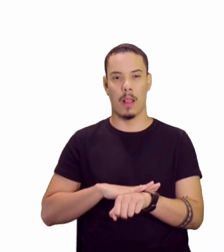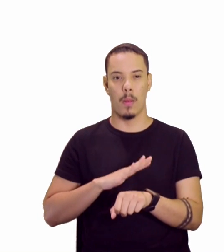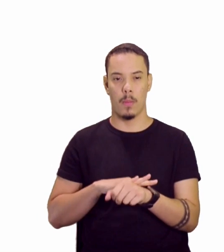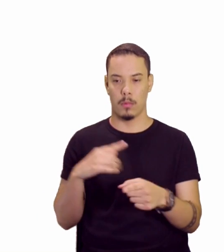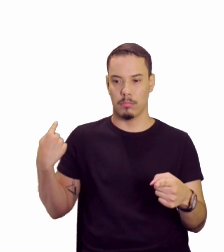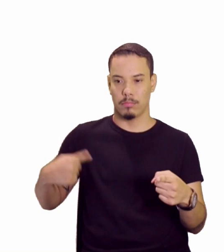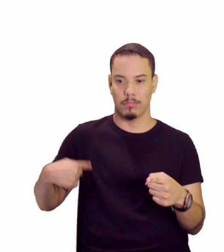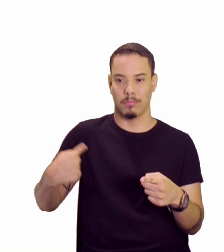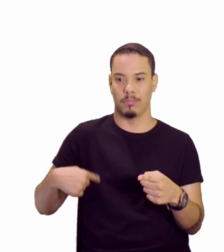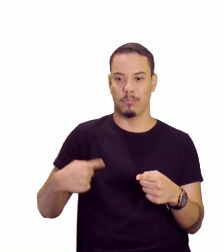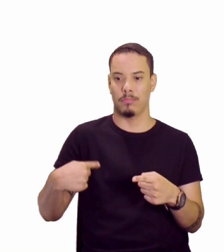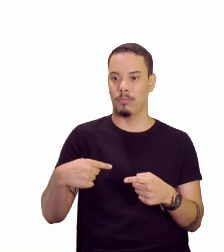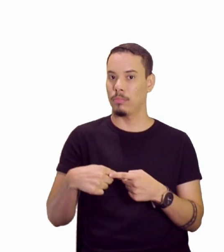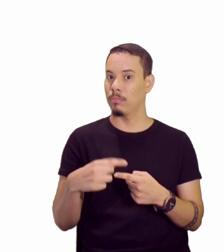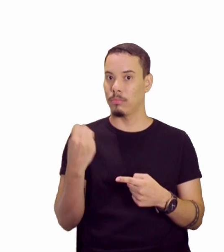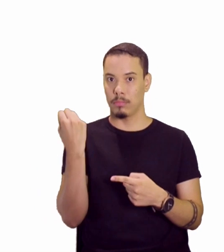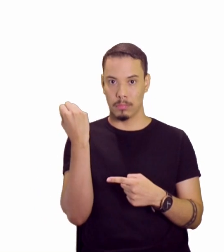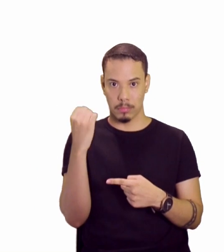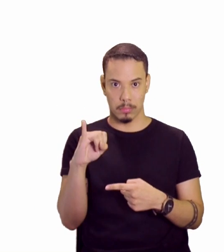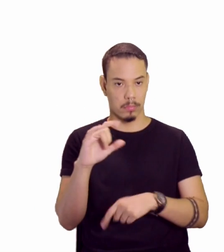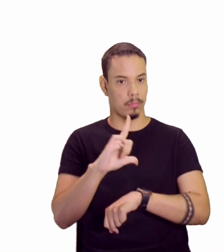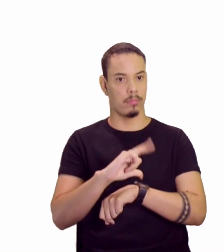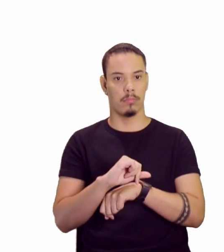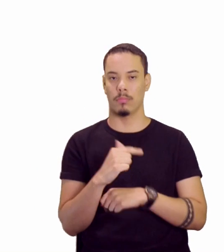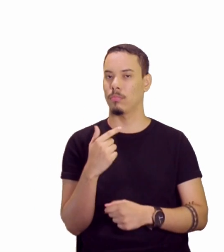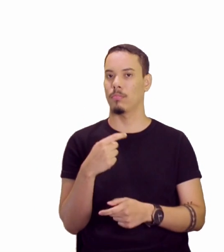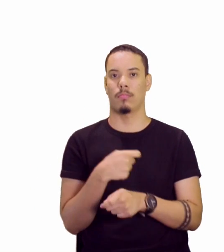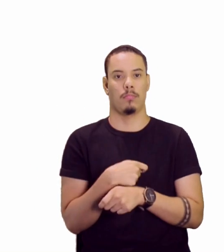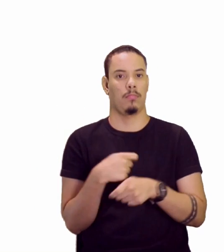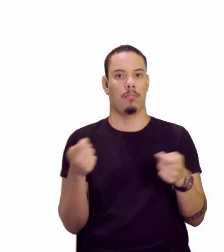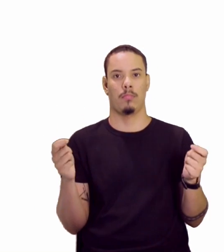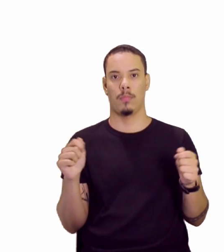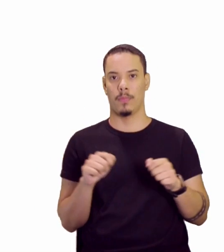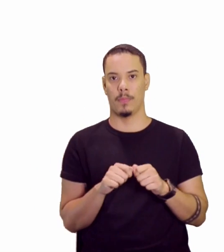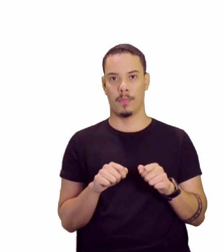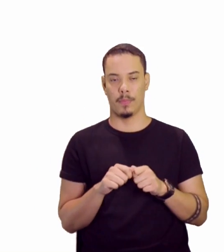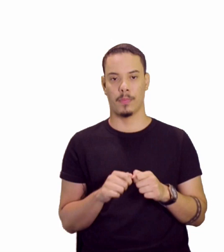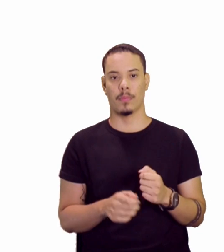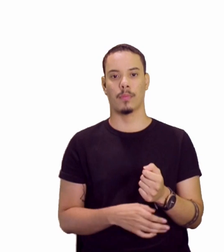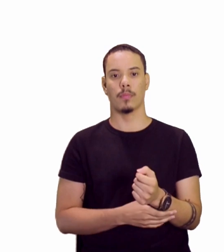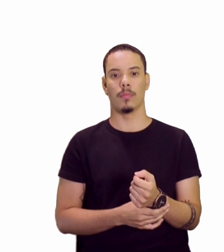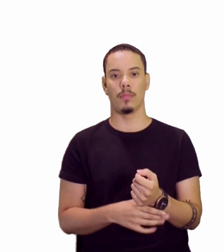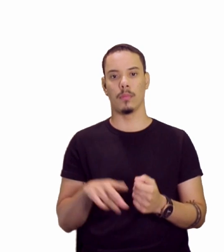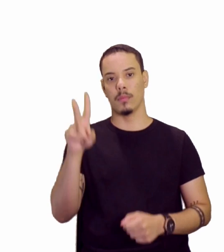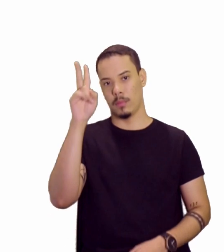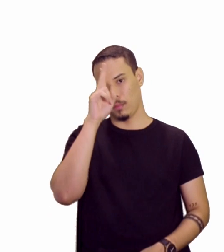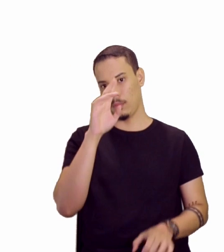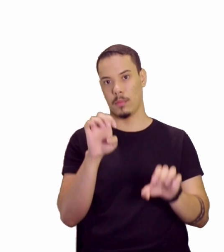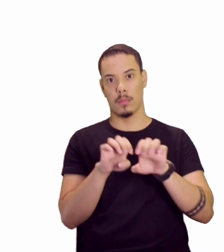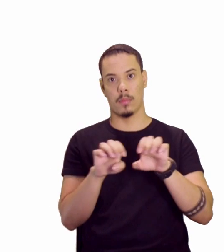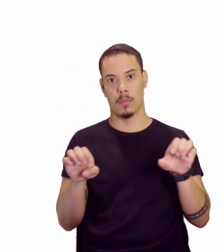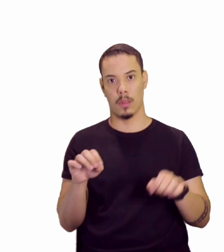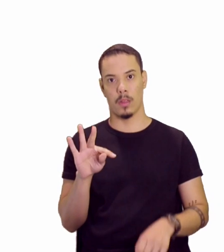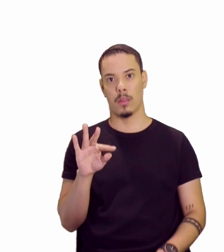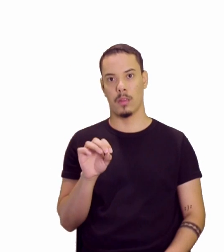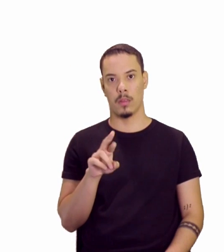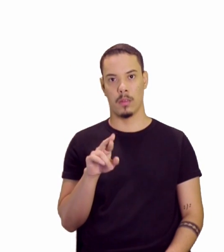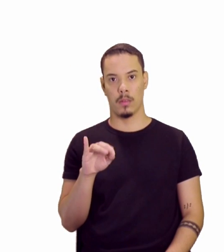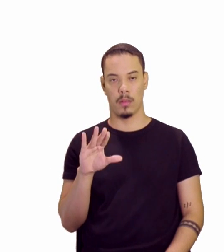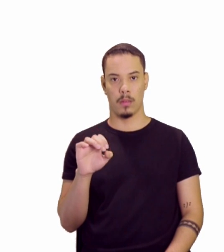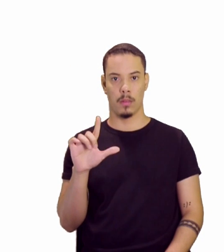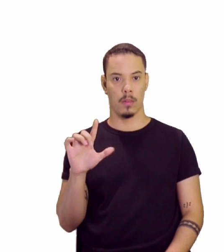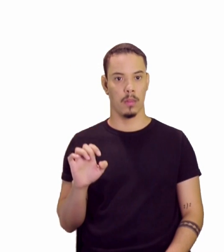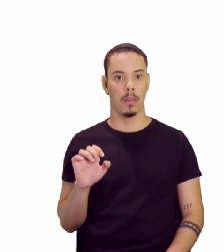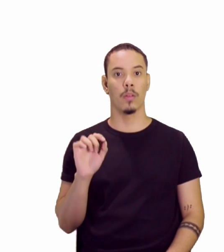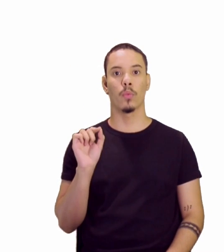tem que ser horária. Se não for horária, não tem como a gente fazer essas funções. Lembrando que a equação de Torricelli é para quando